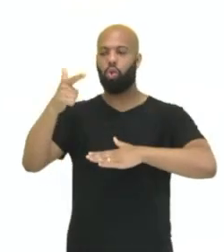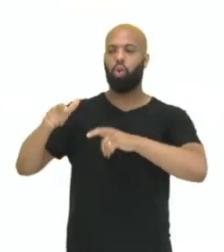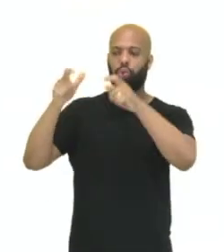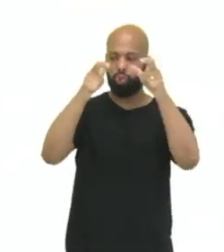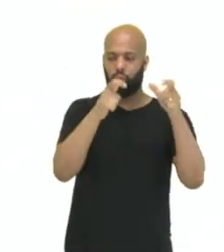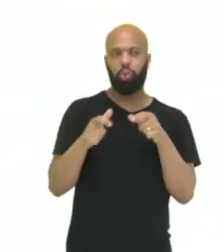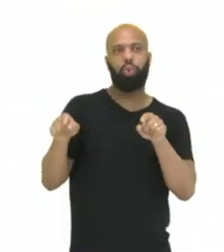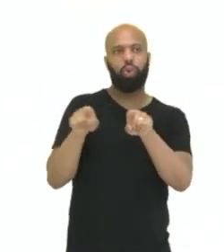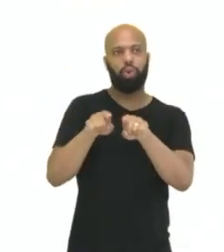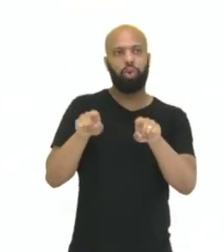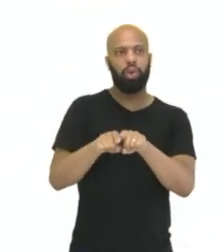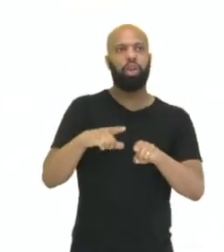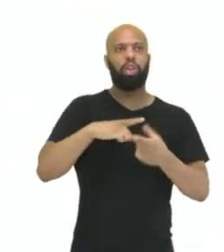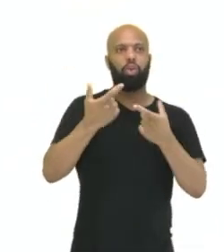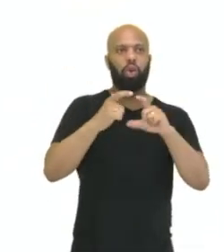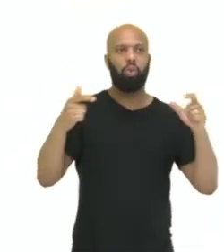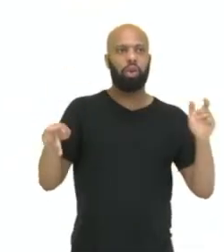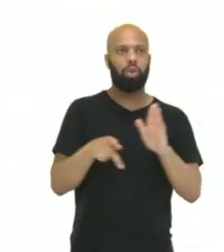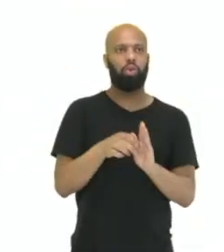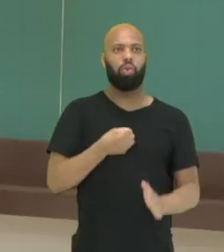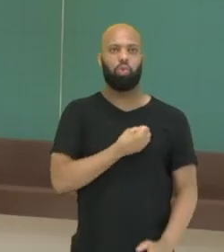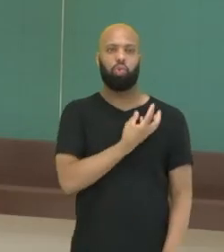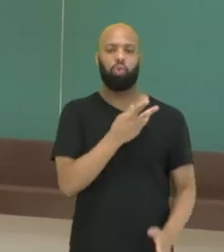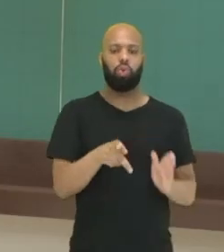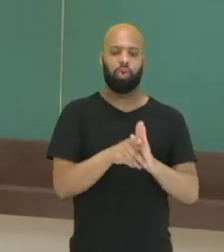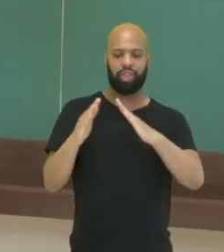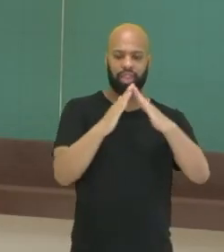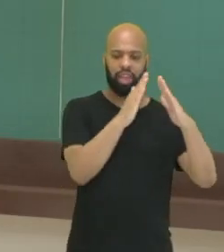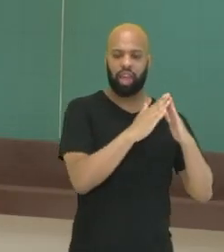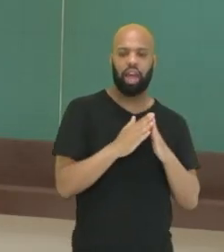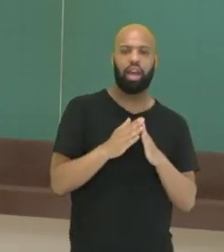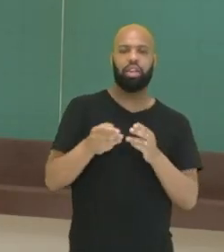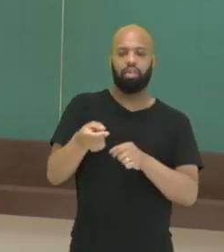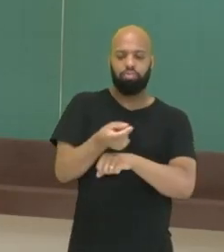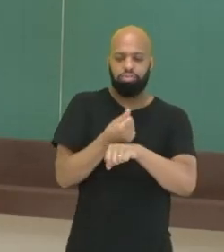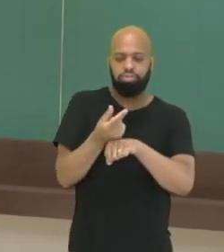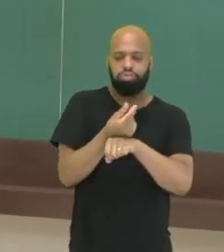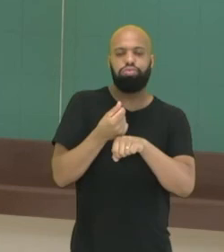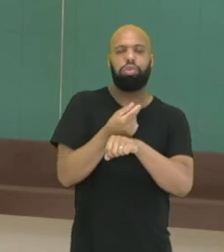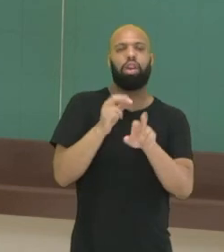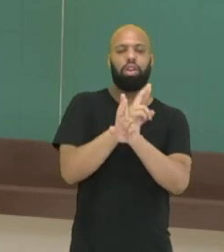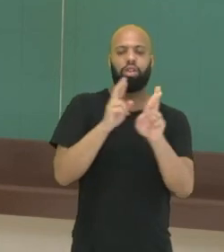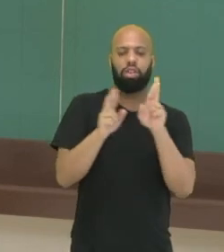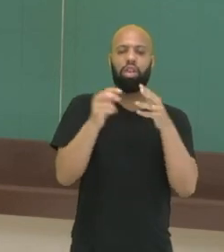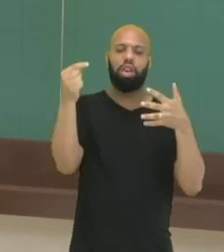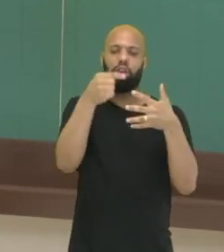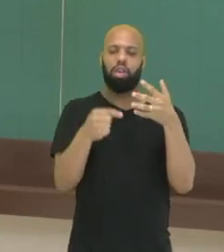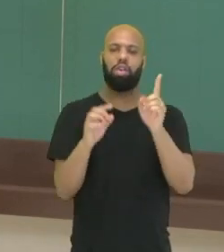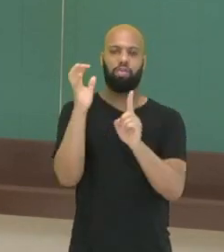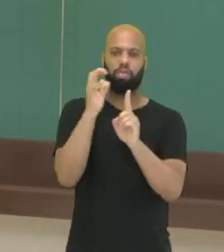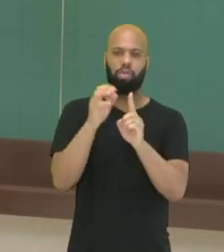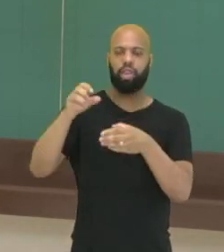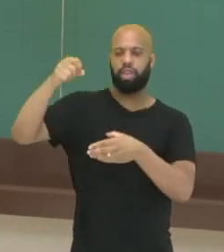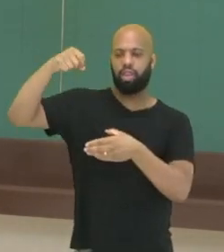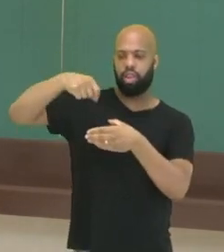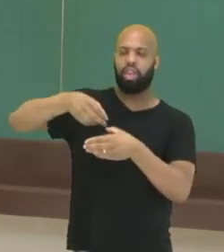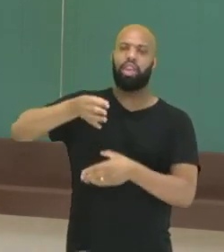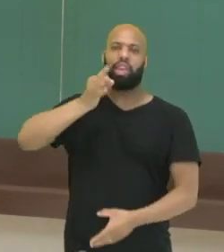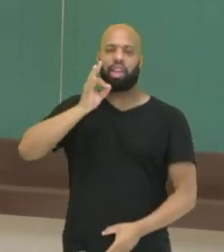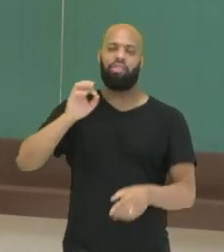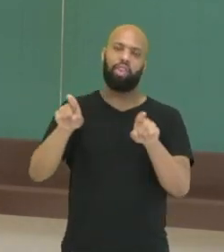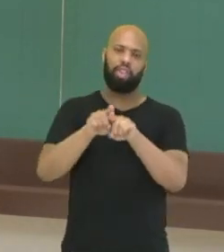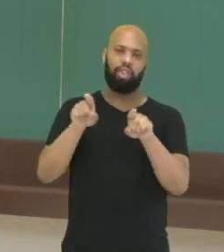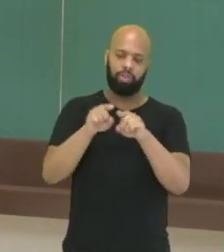outras regiões e o aumento do número de casas de comércio e financeiras são fatores ali da atividade da cafeicultura